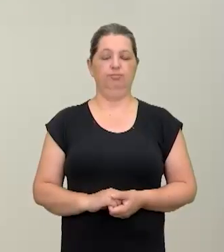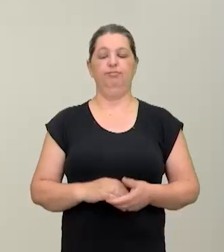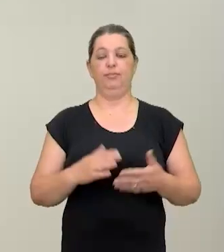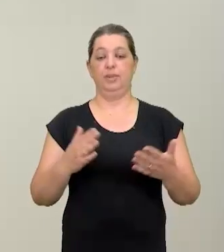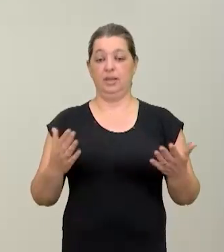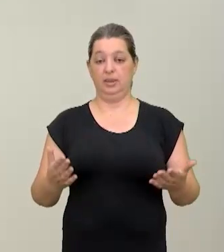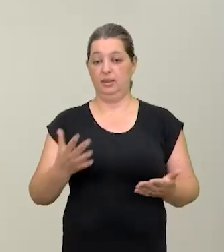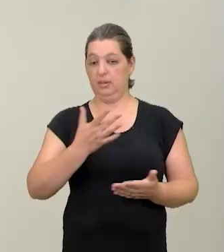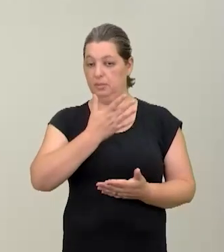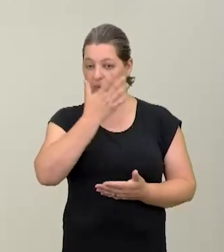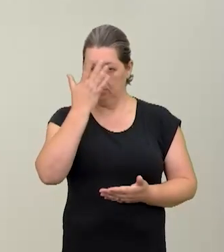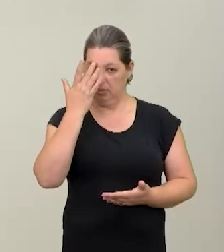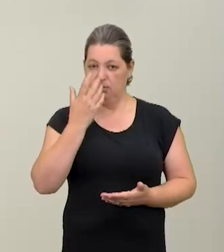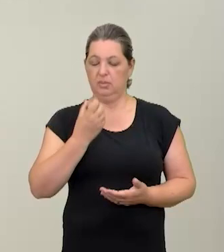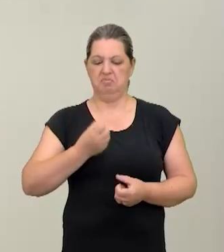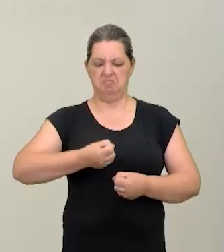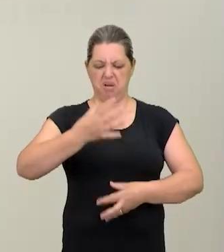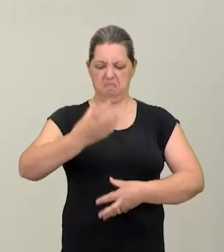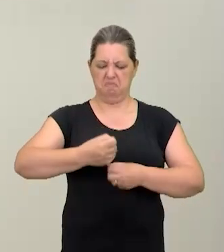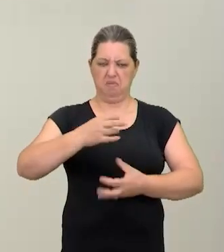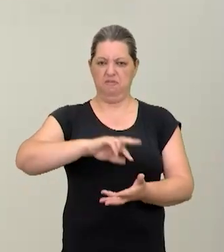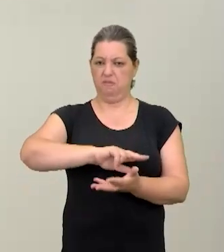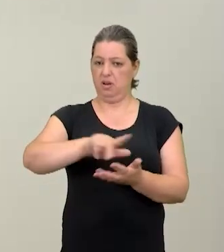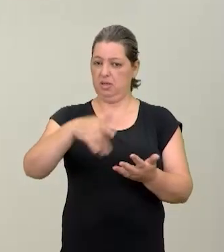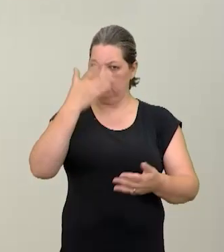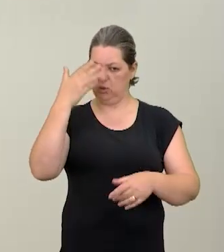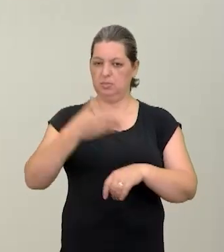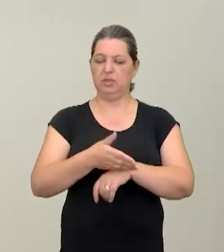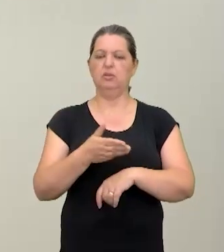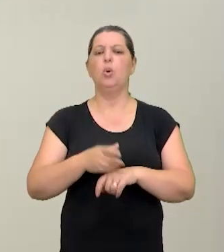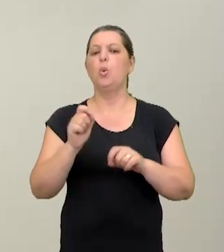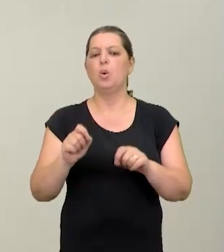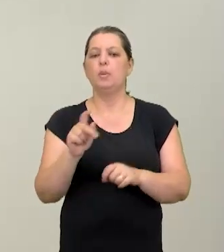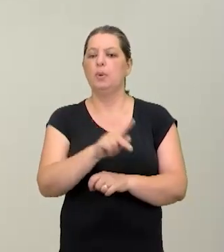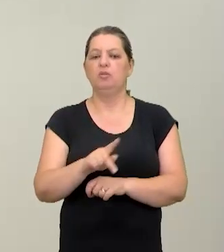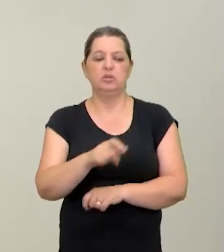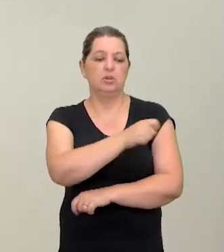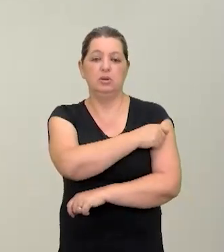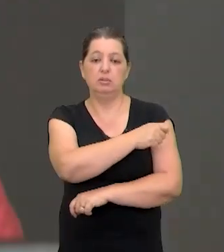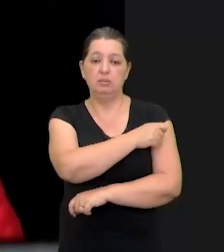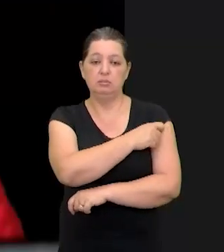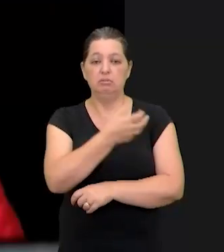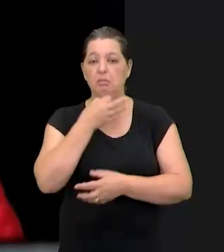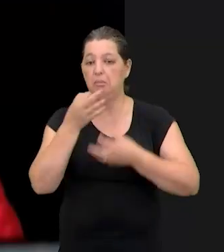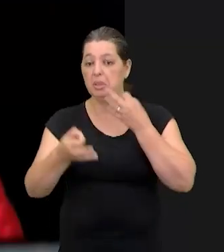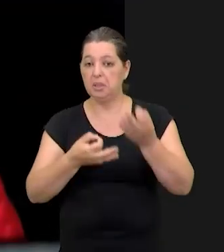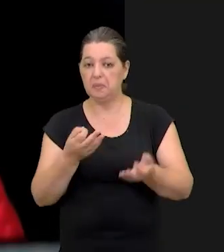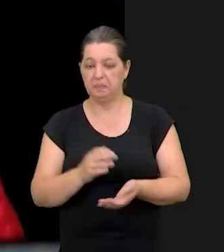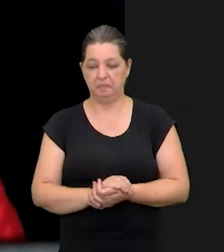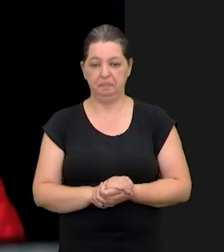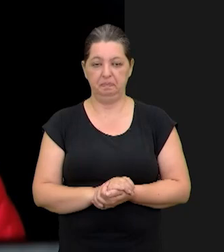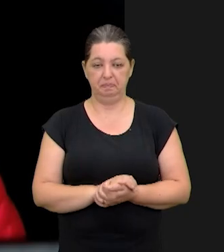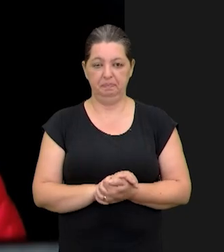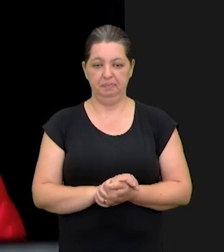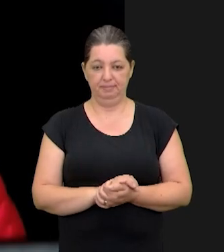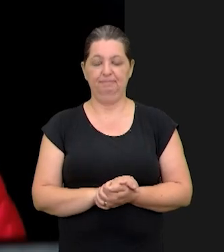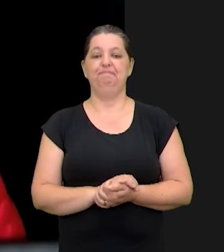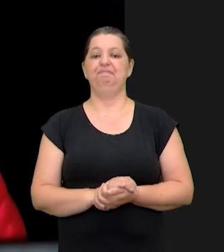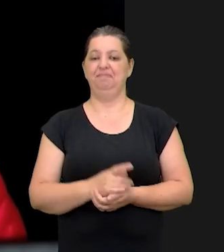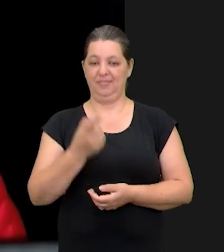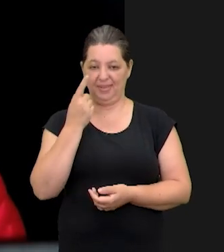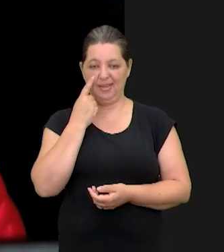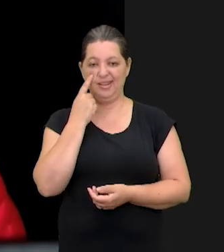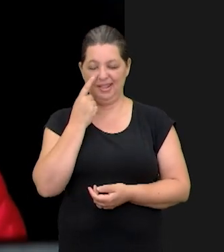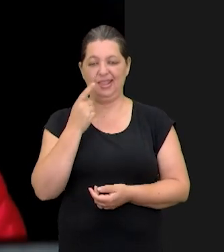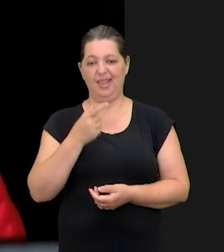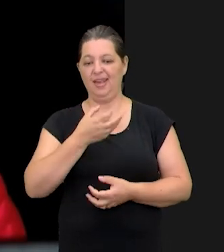Eita, pessoal bom de participação. Professor Jocélio, o que os alunos e professores estão trazendo? Olha, tem uns comentários